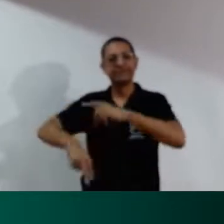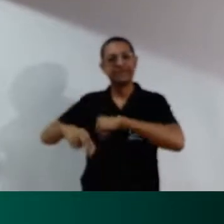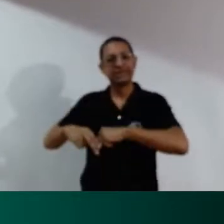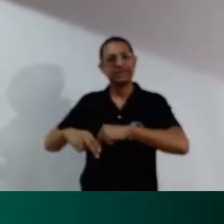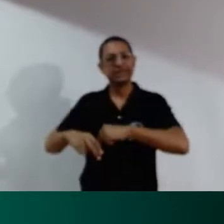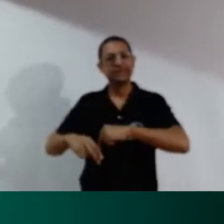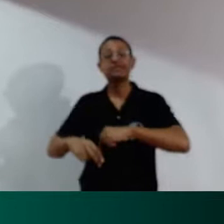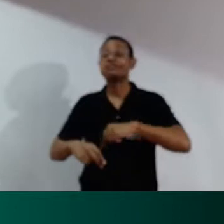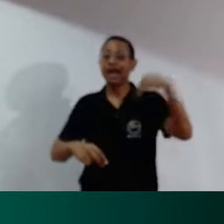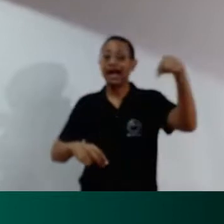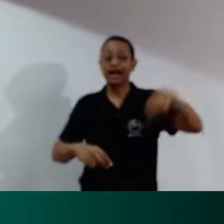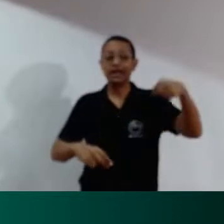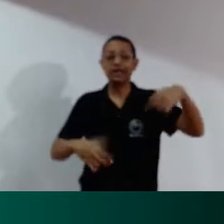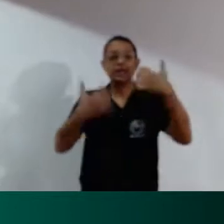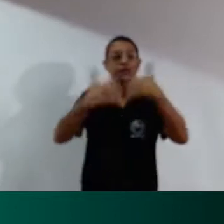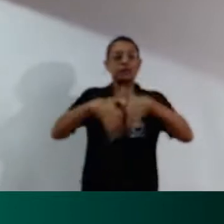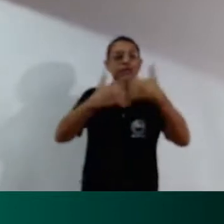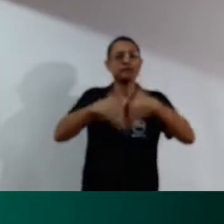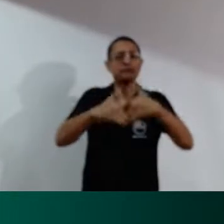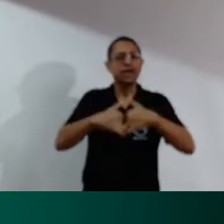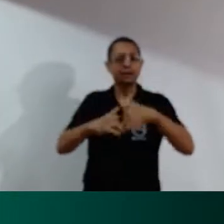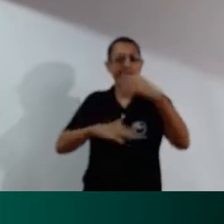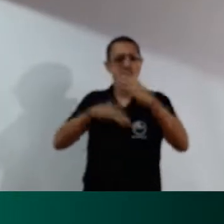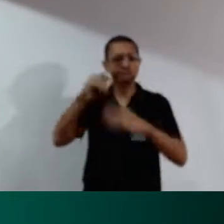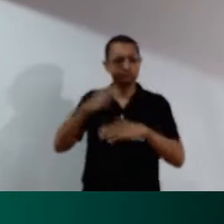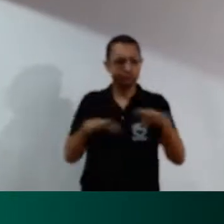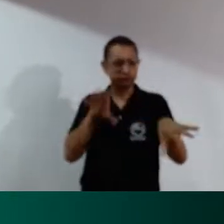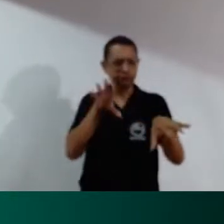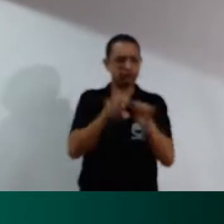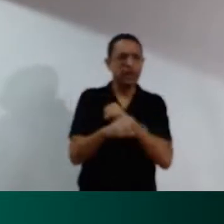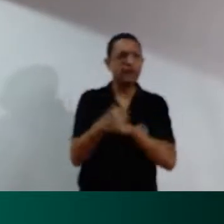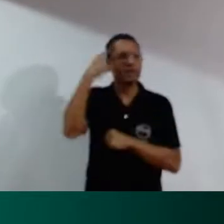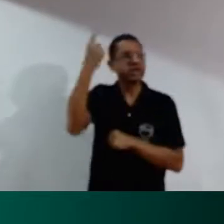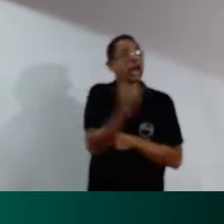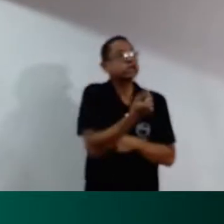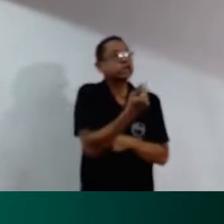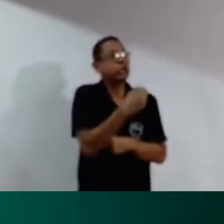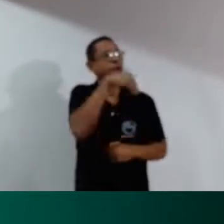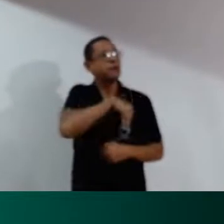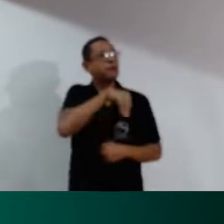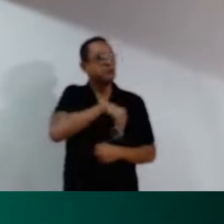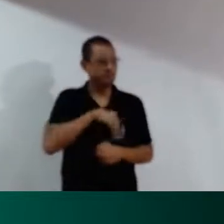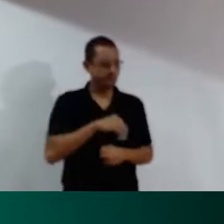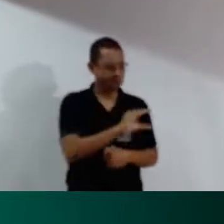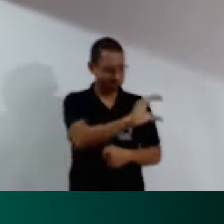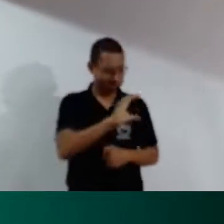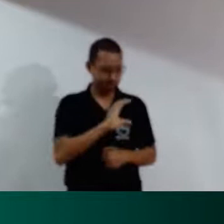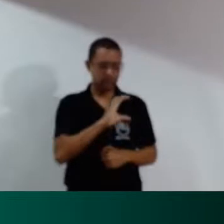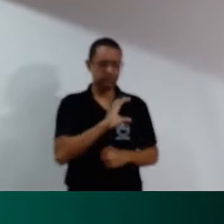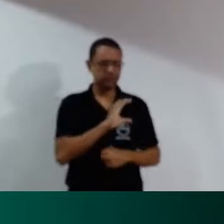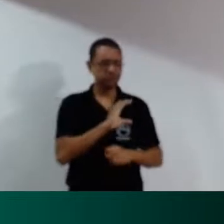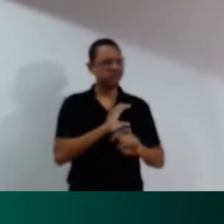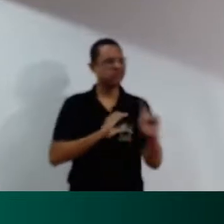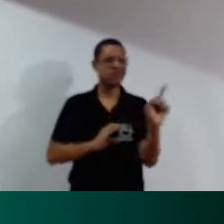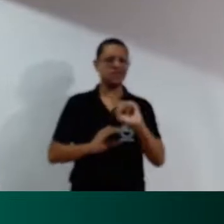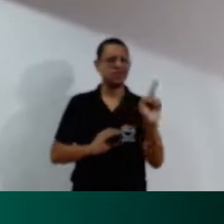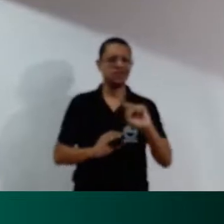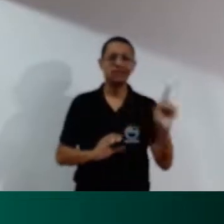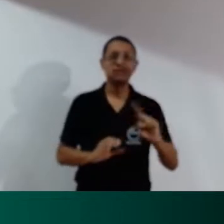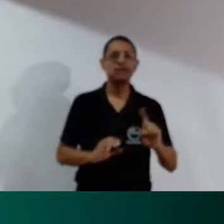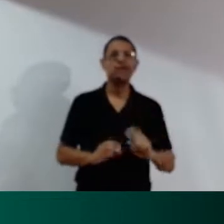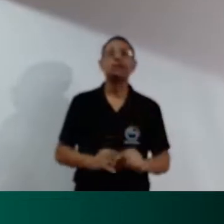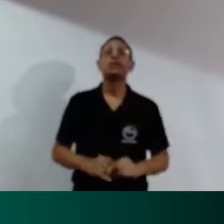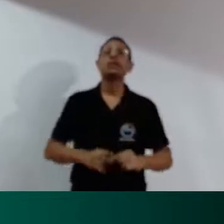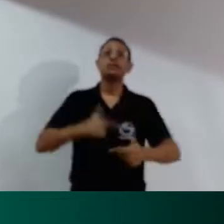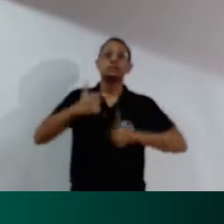pensando e no que vai ganhar com a sua profissão mas é naquilo que a sua profissão